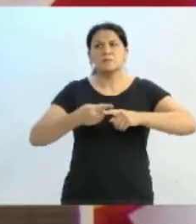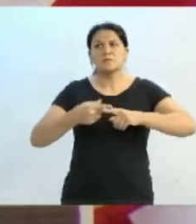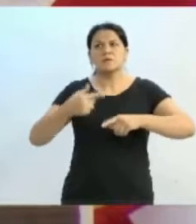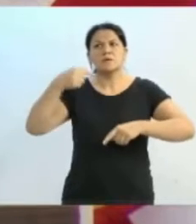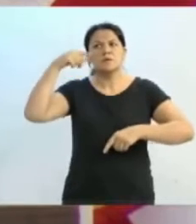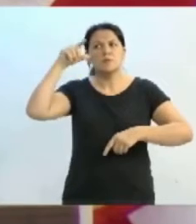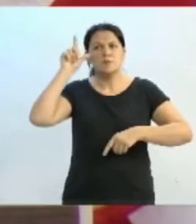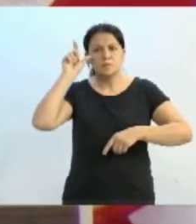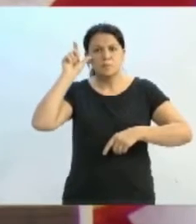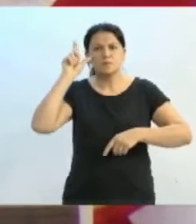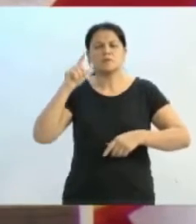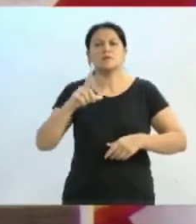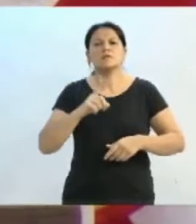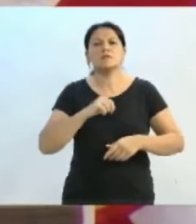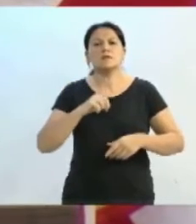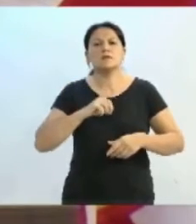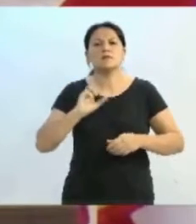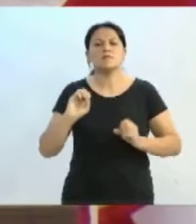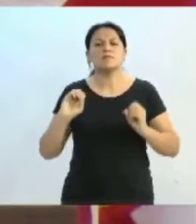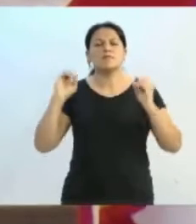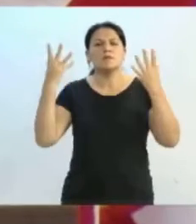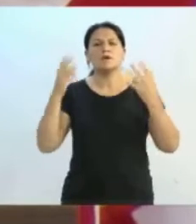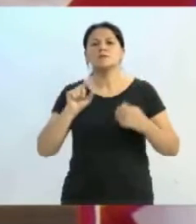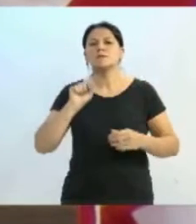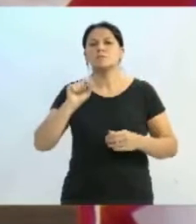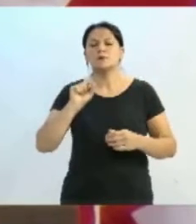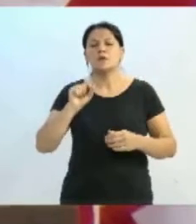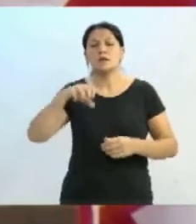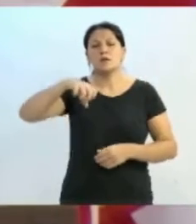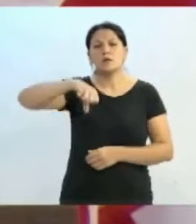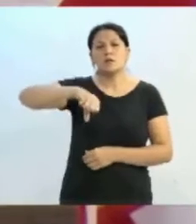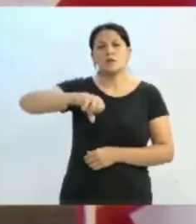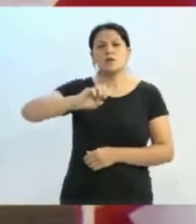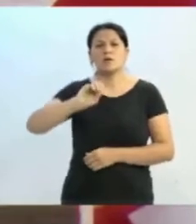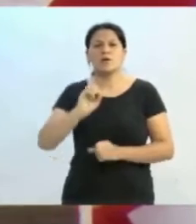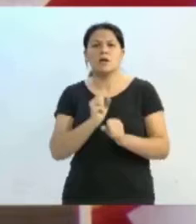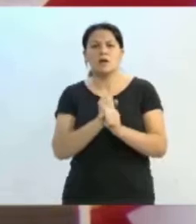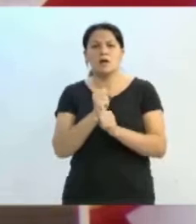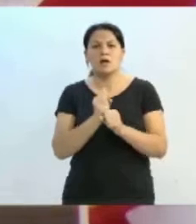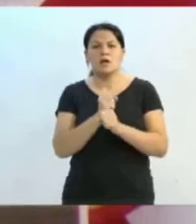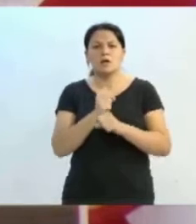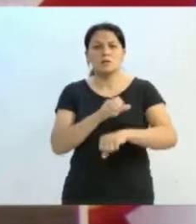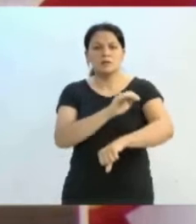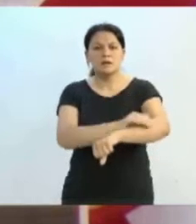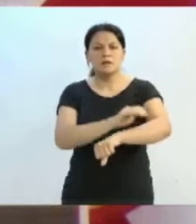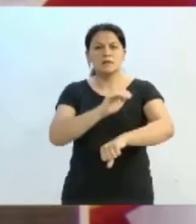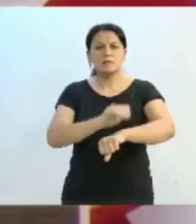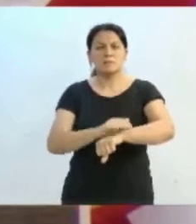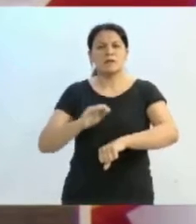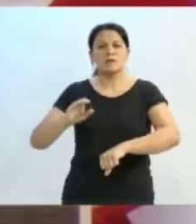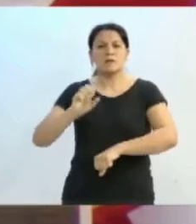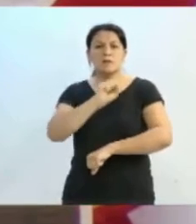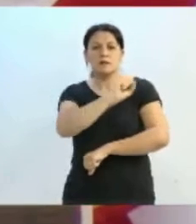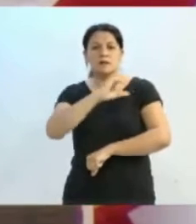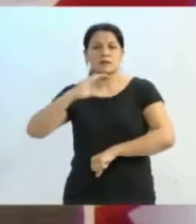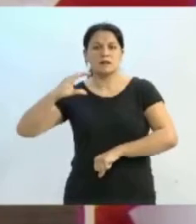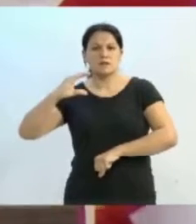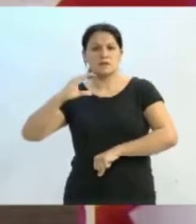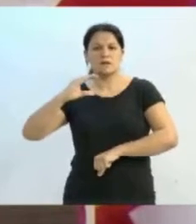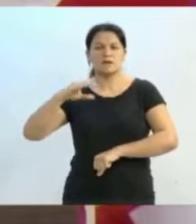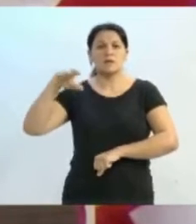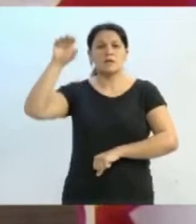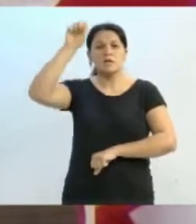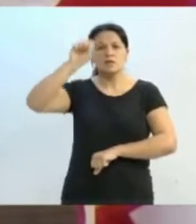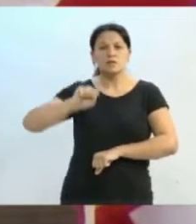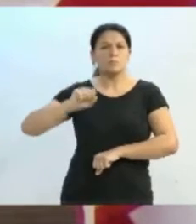tivemos comemorando os 90 anos da Assembléia de Deus em Santa Catarina e Sudoeste